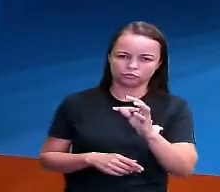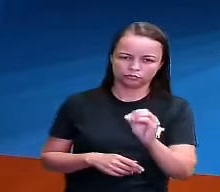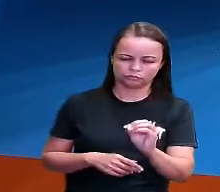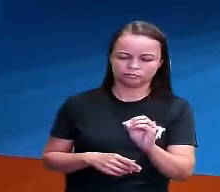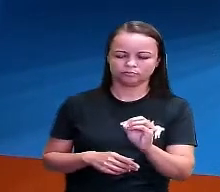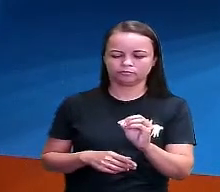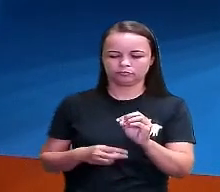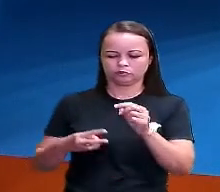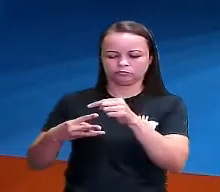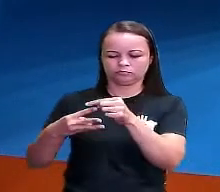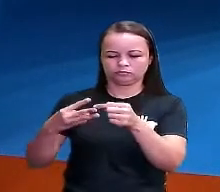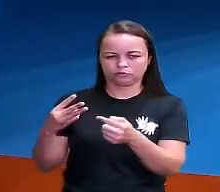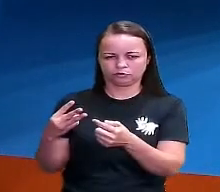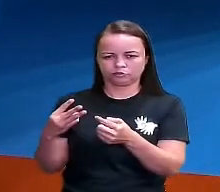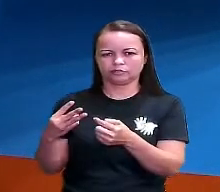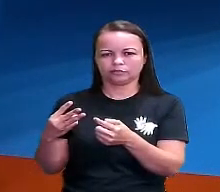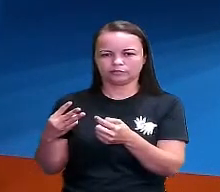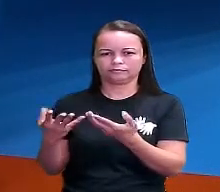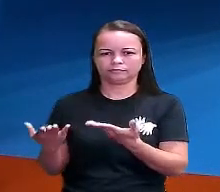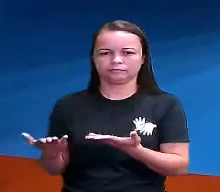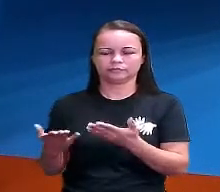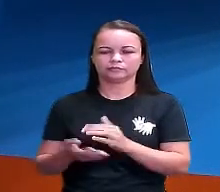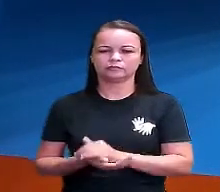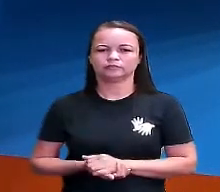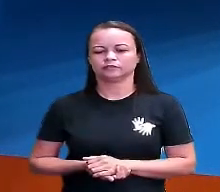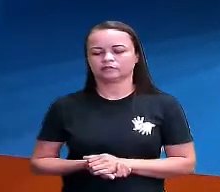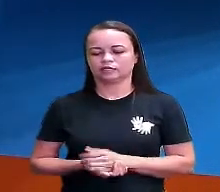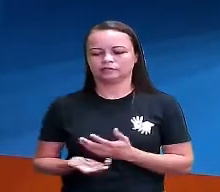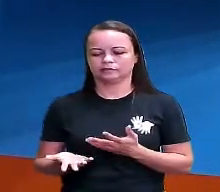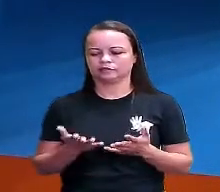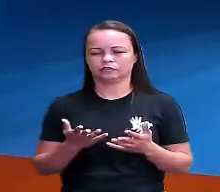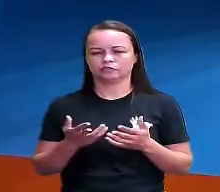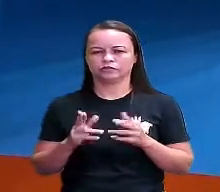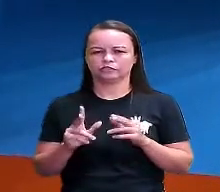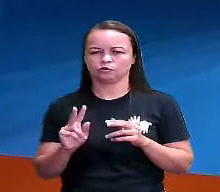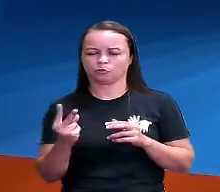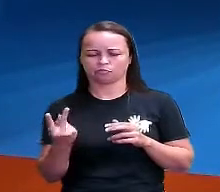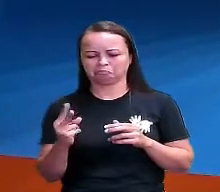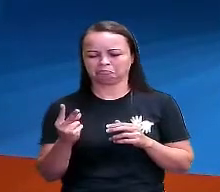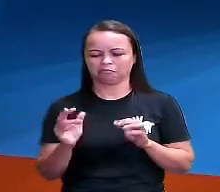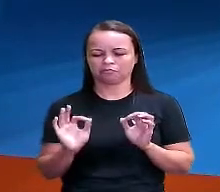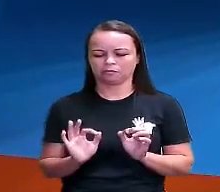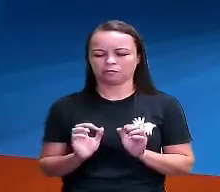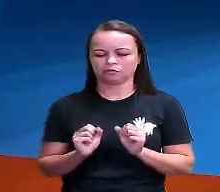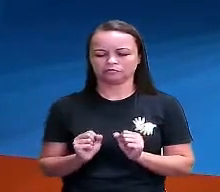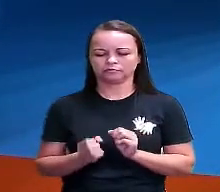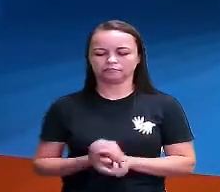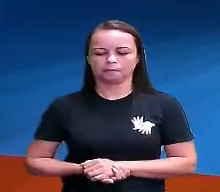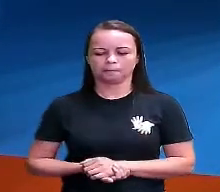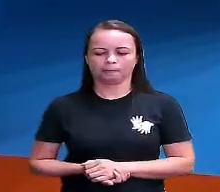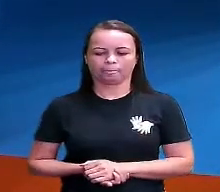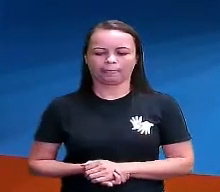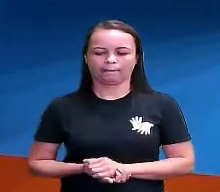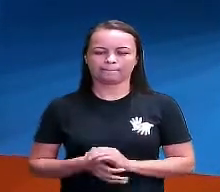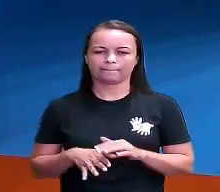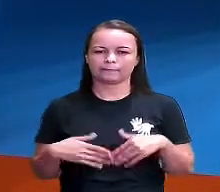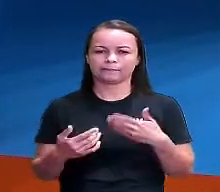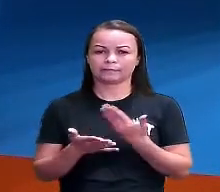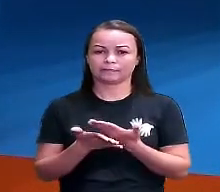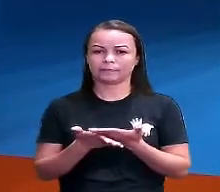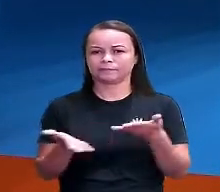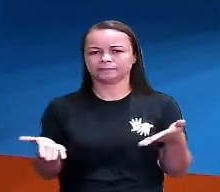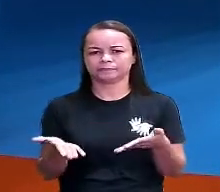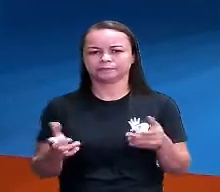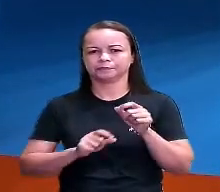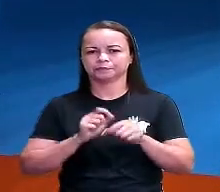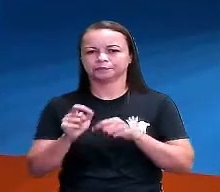minuendo, subtraindo, diferença ou resto e diferença, não faz problema. Tá? Então, gente, o que foi que nós estudamos